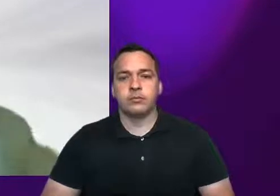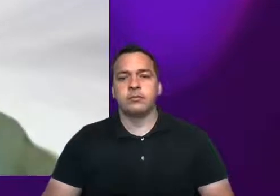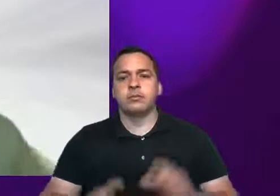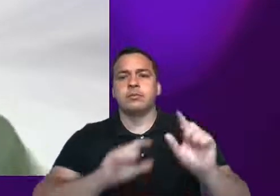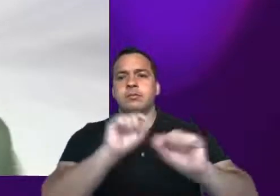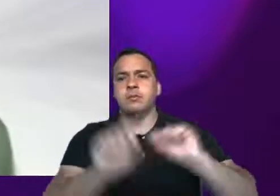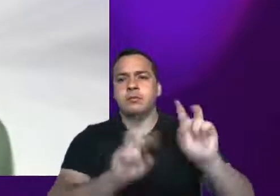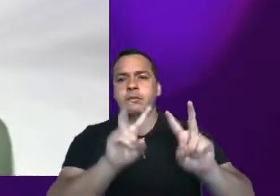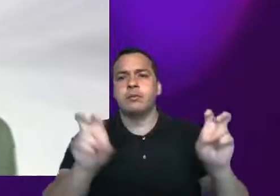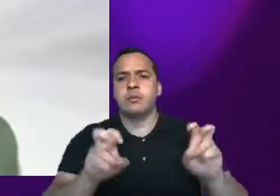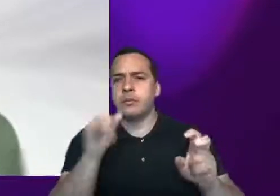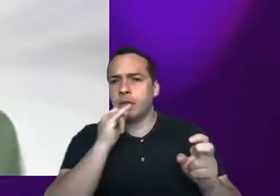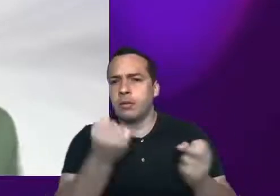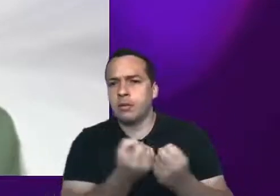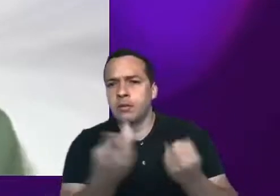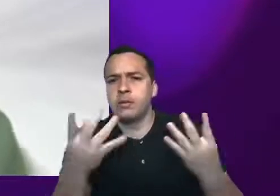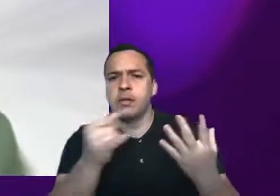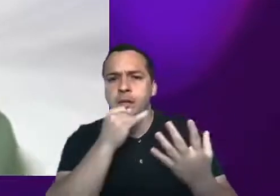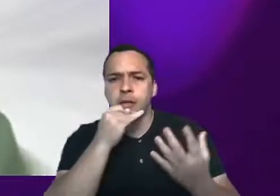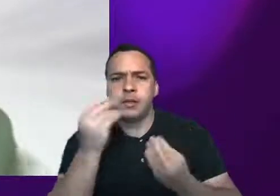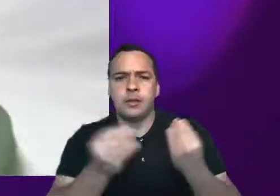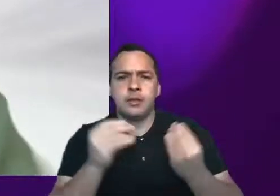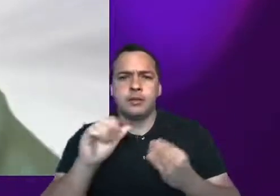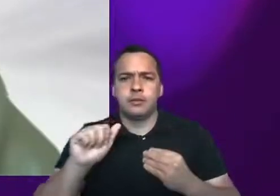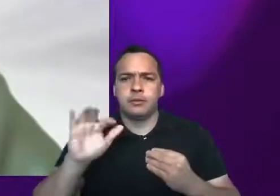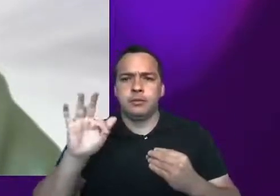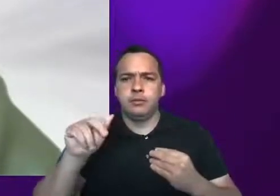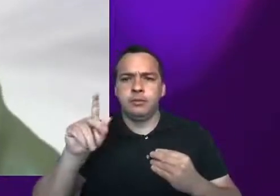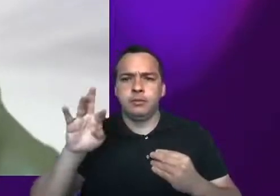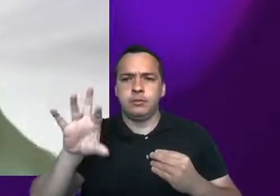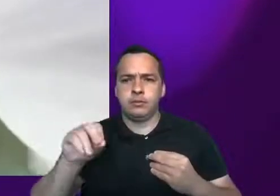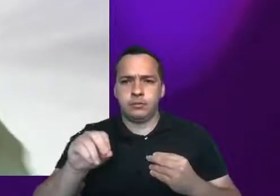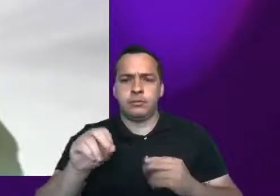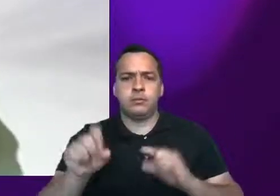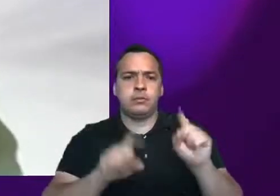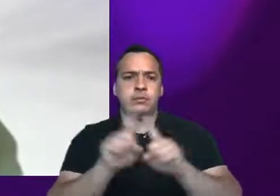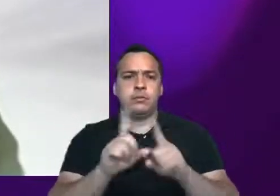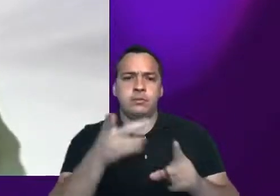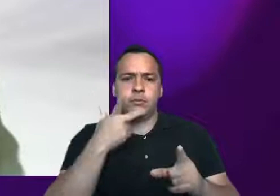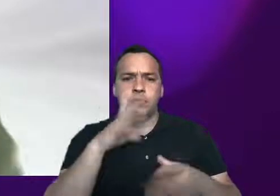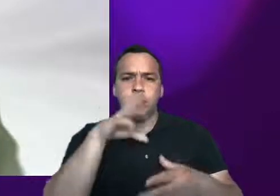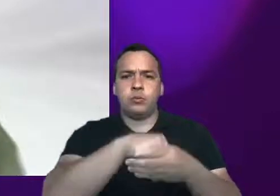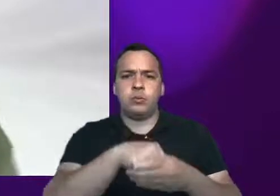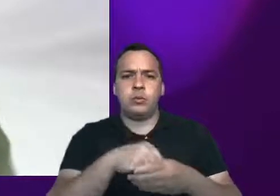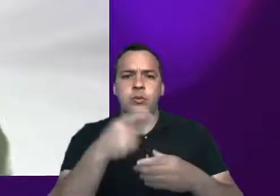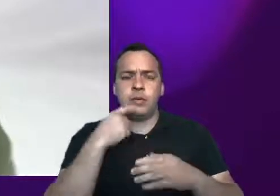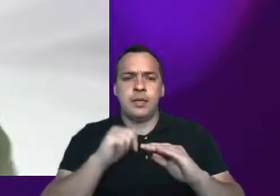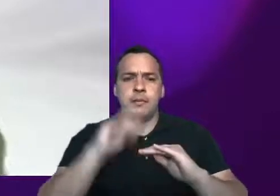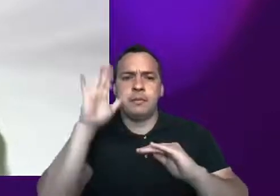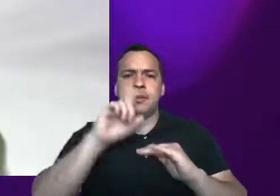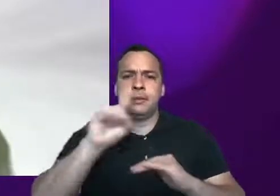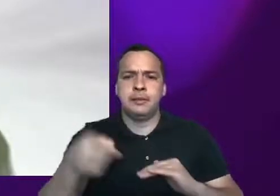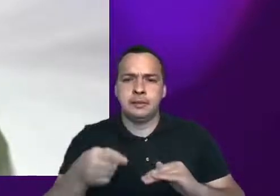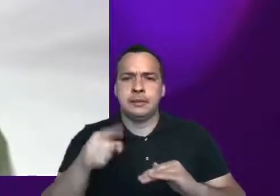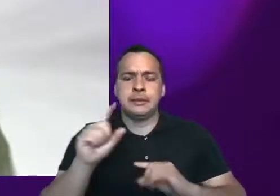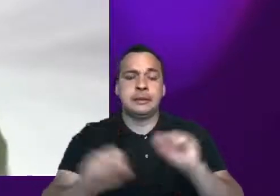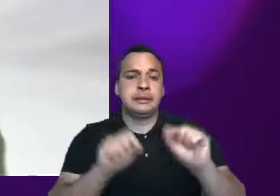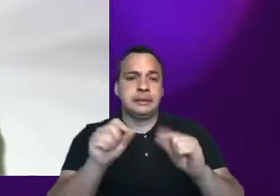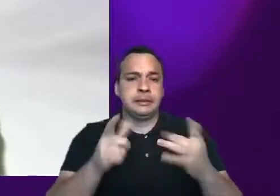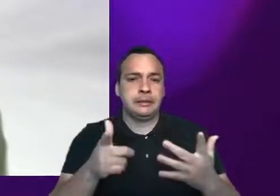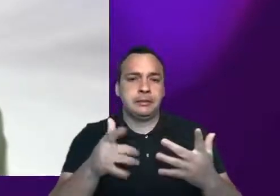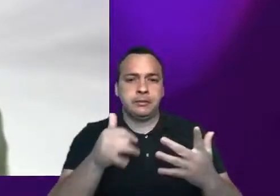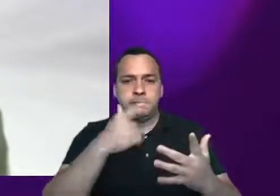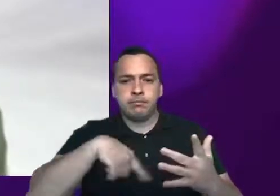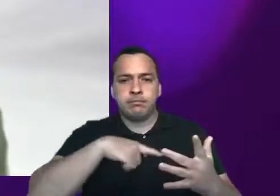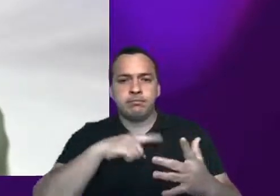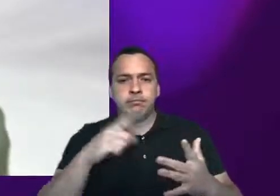agora. A alfa-feto, nós consideramos na Câmara Técnica, a alfa-feto maior do que 1000 é uma situação em que a gente